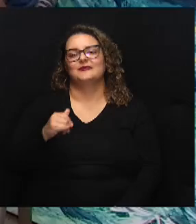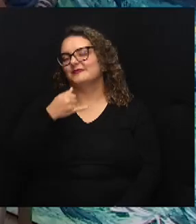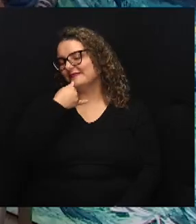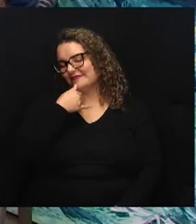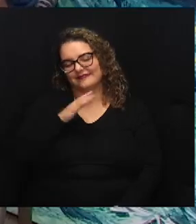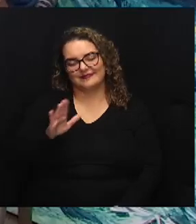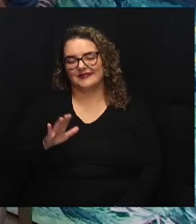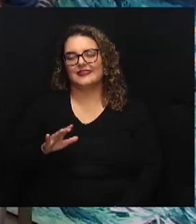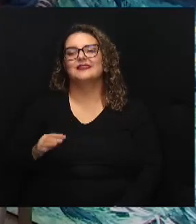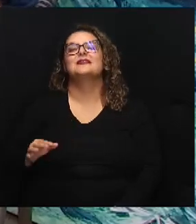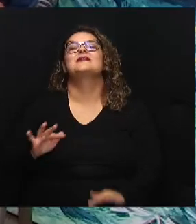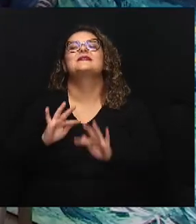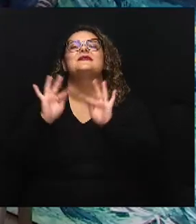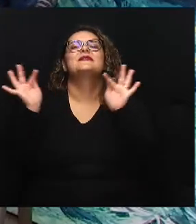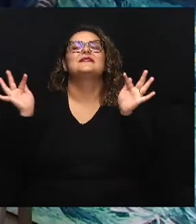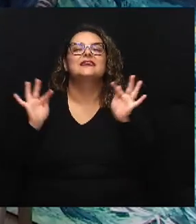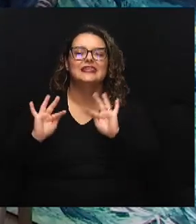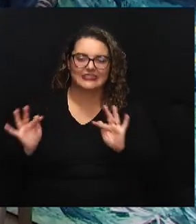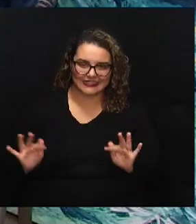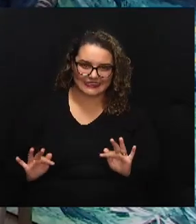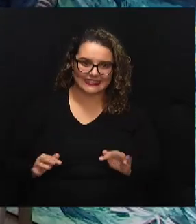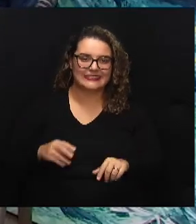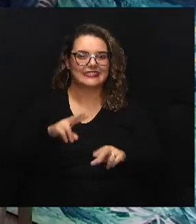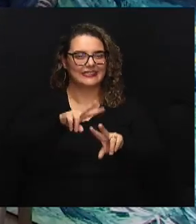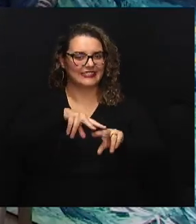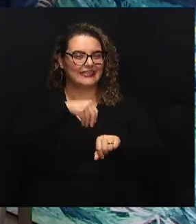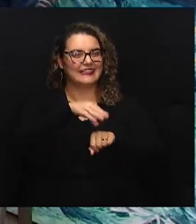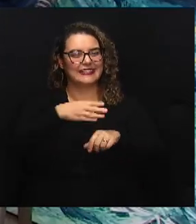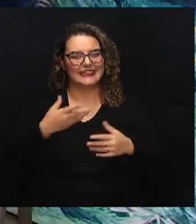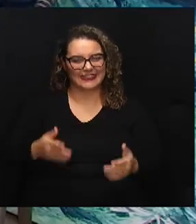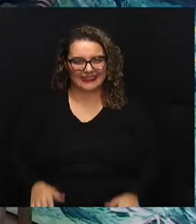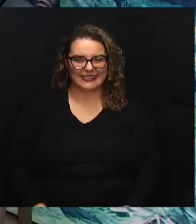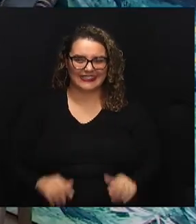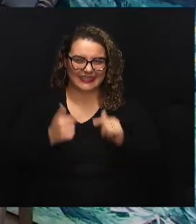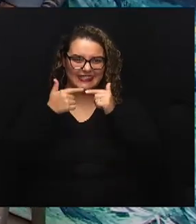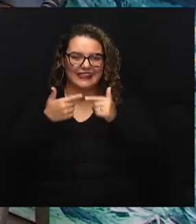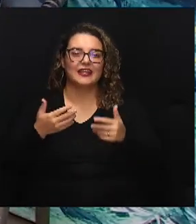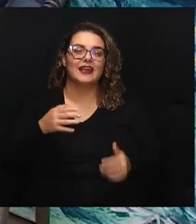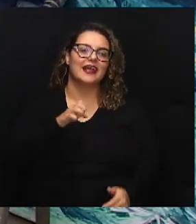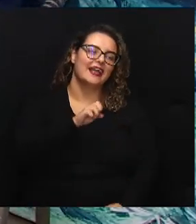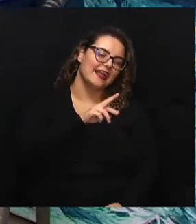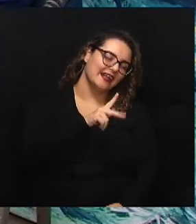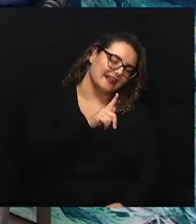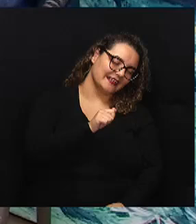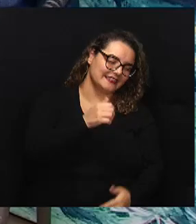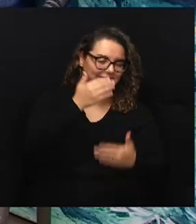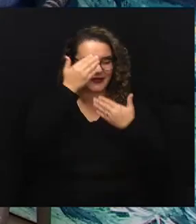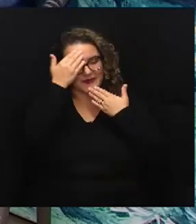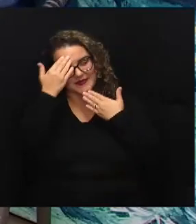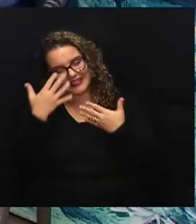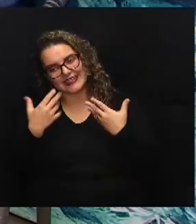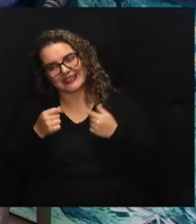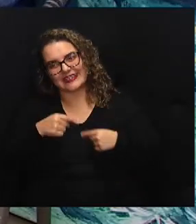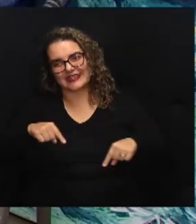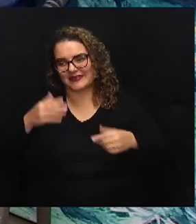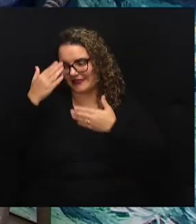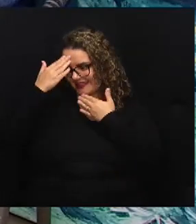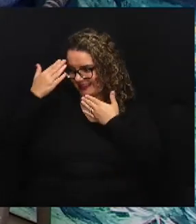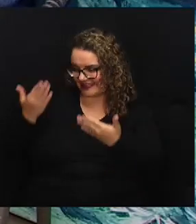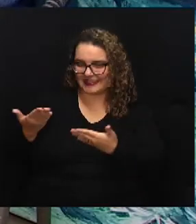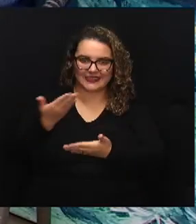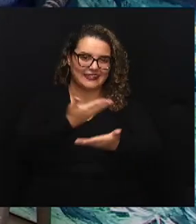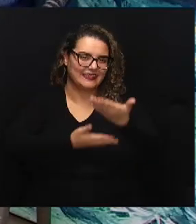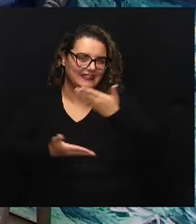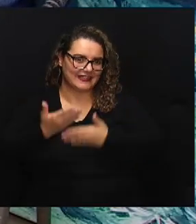sermos felizes. Fica a dica, gente. Egas, muito obrigada por receber a gente aqui, compartilhar